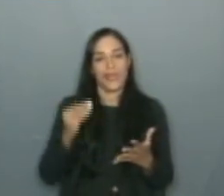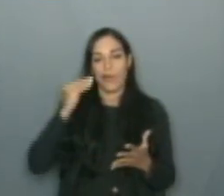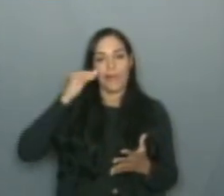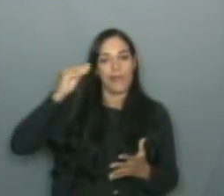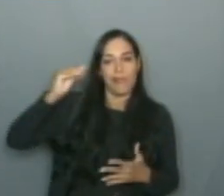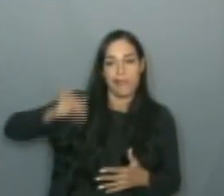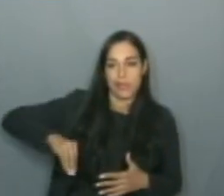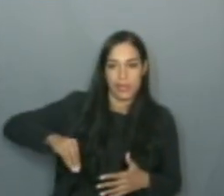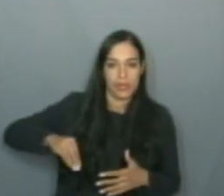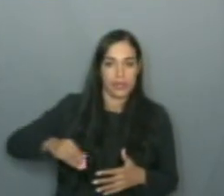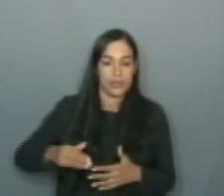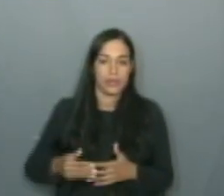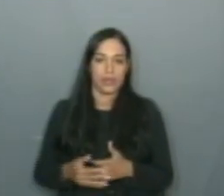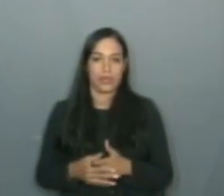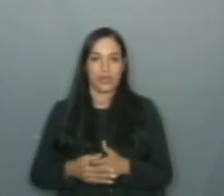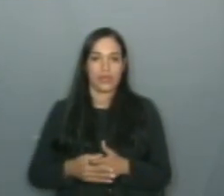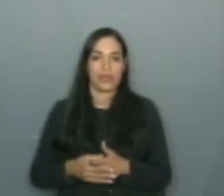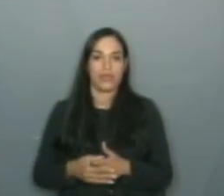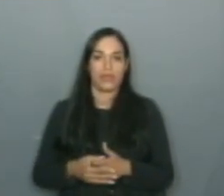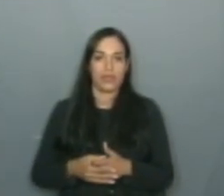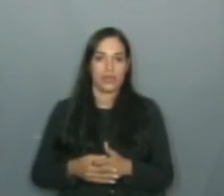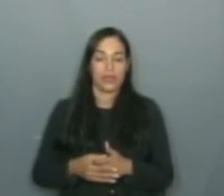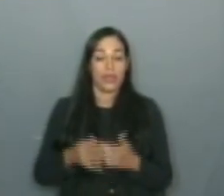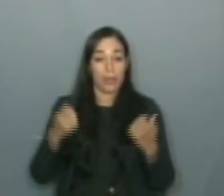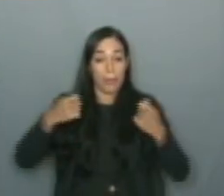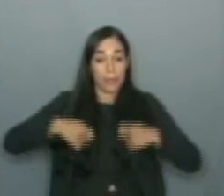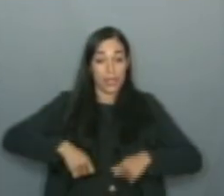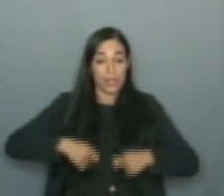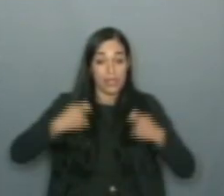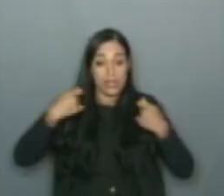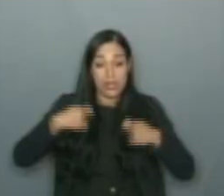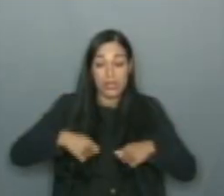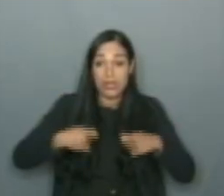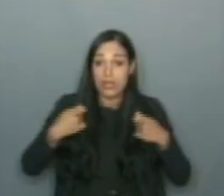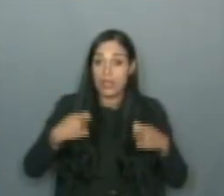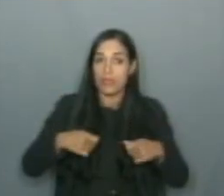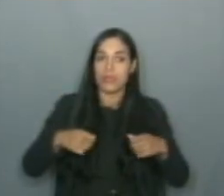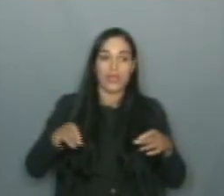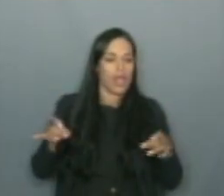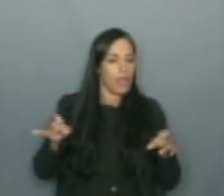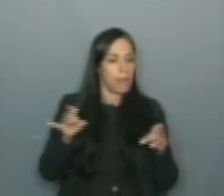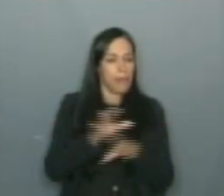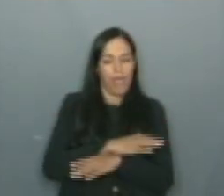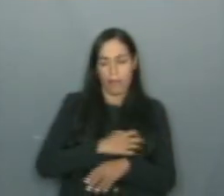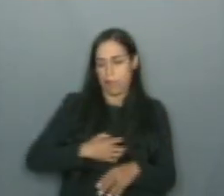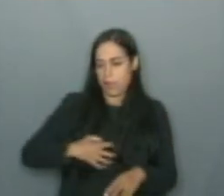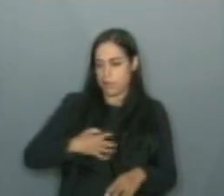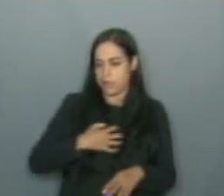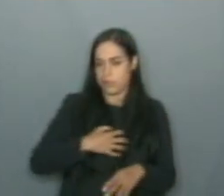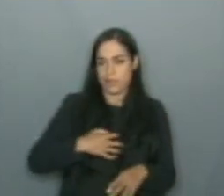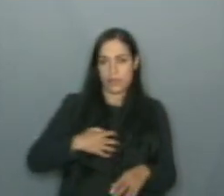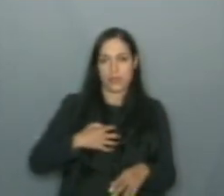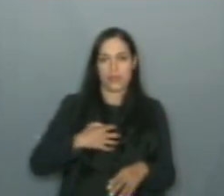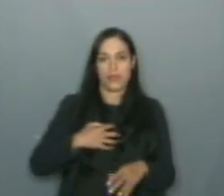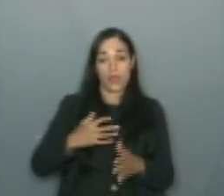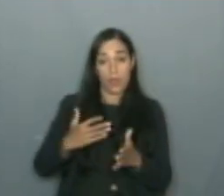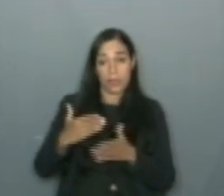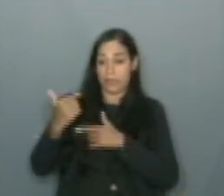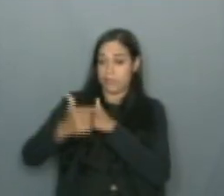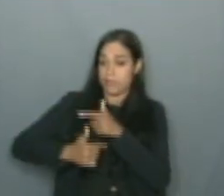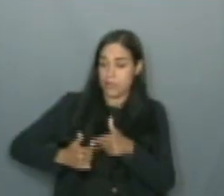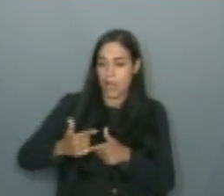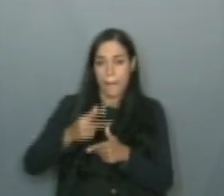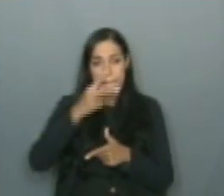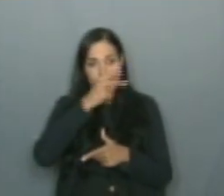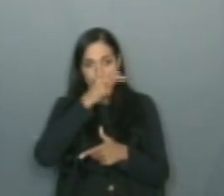fracasso. Nós precisamos sair do campo da indignação e ir para a ação. E a prefeitura não